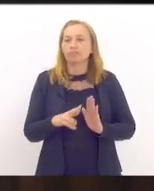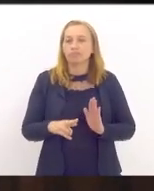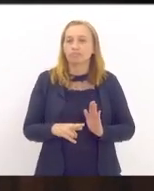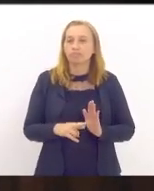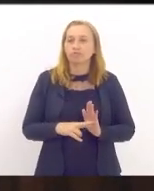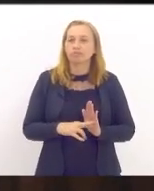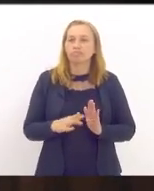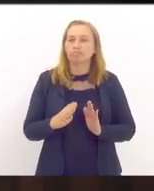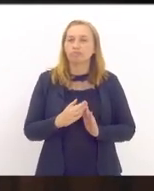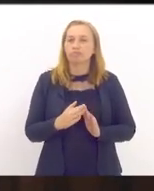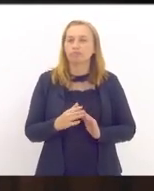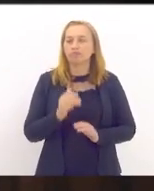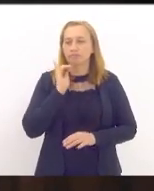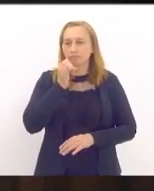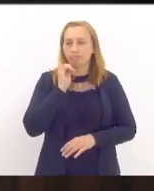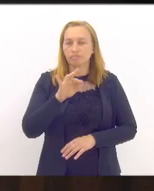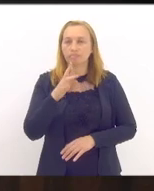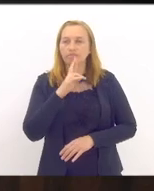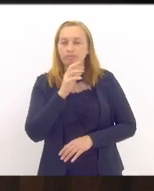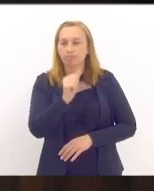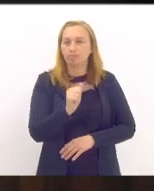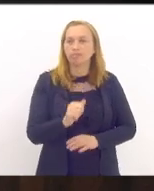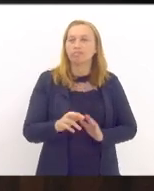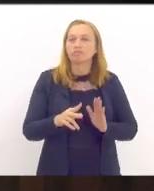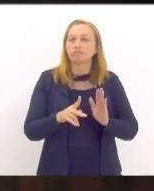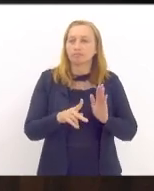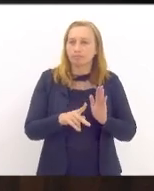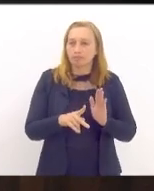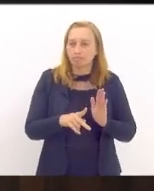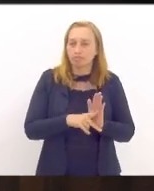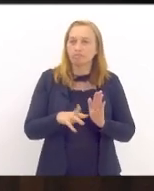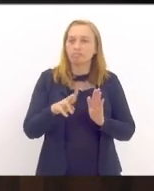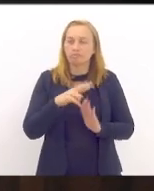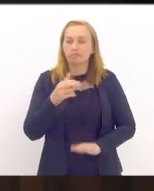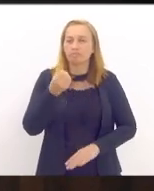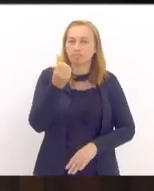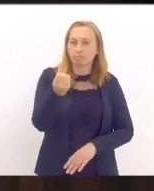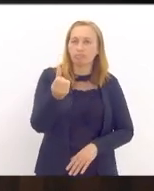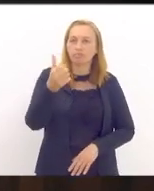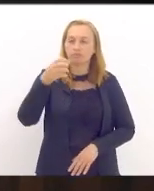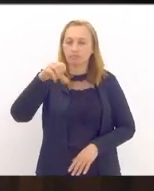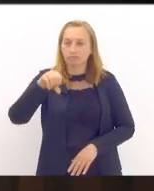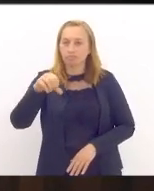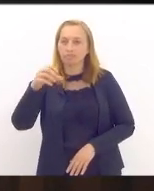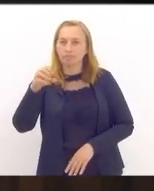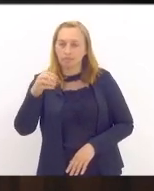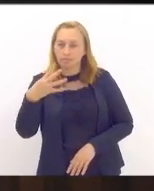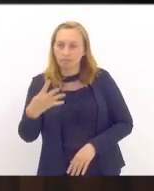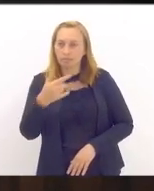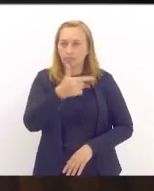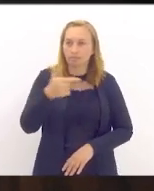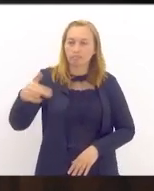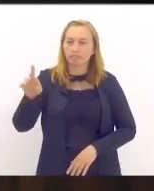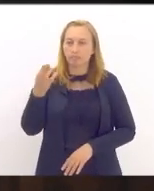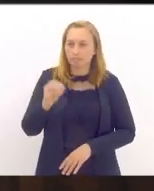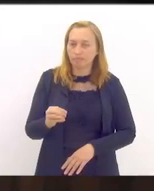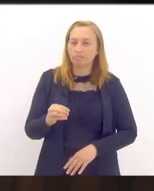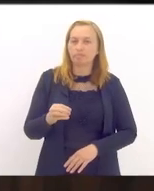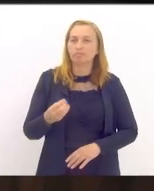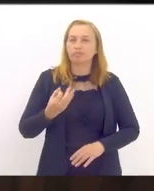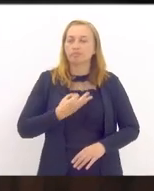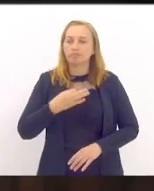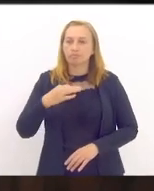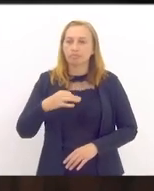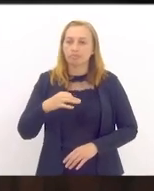favorável relatou Rodrigo Amorim pode a resolução 1694 22 deputado Pedro Ricardo que concede o diploma